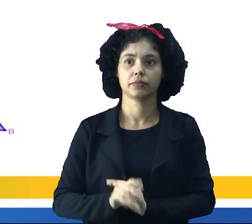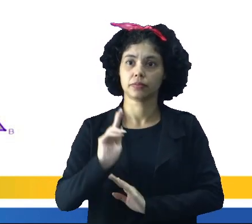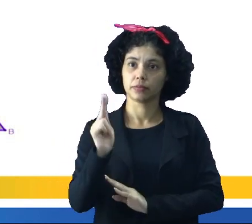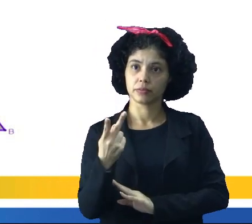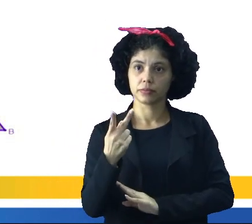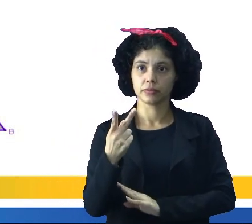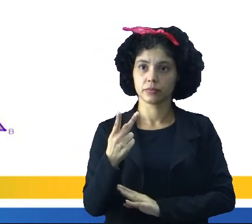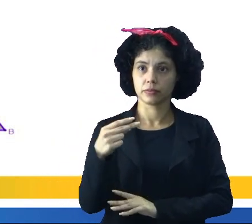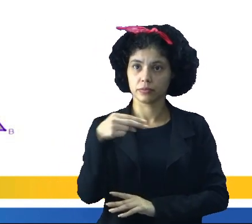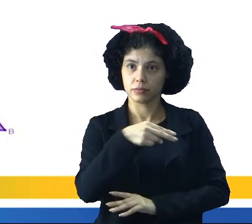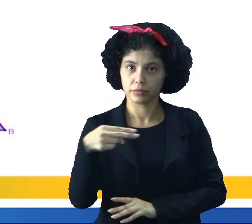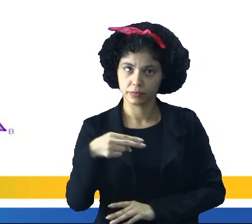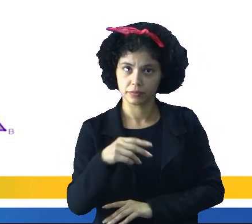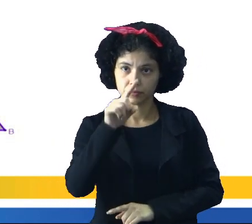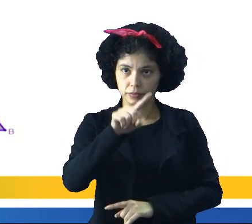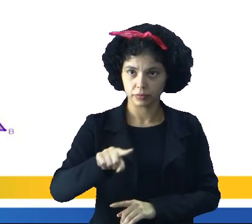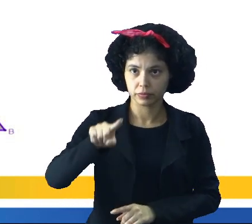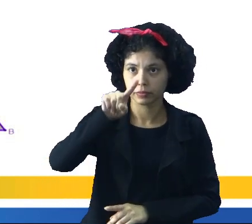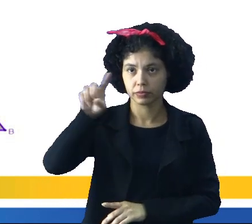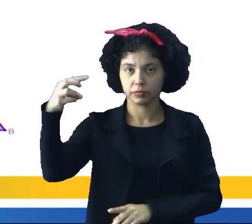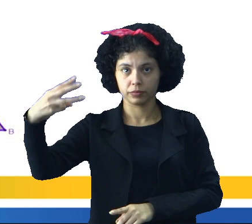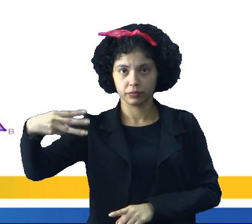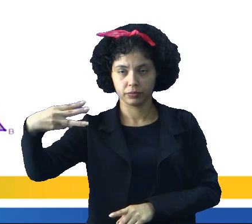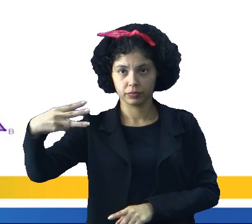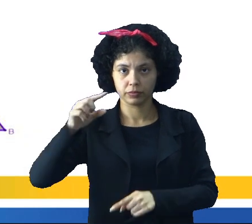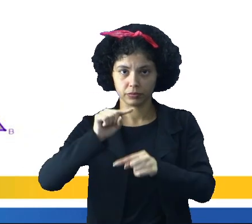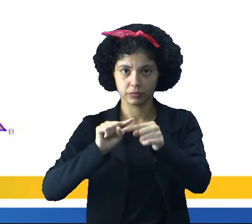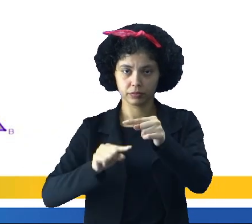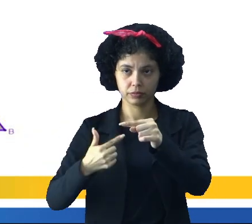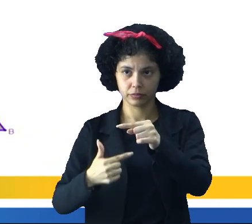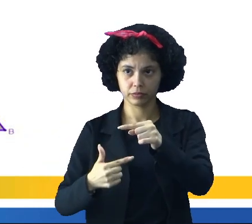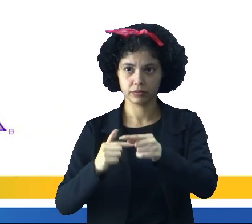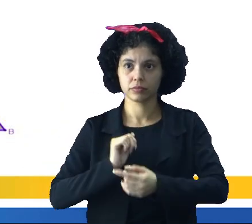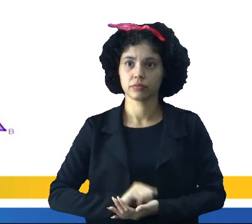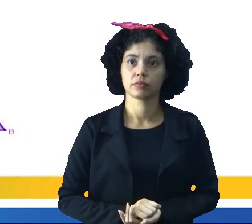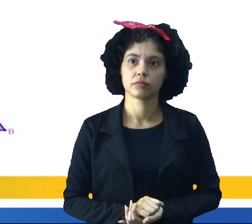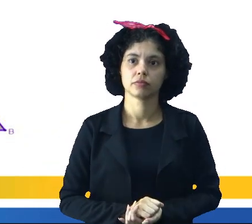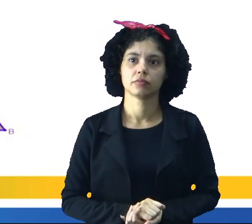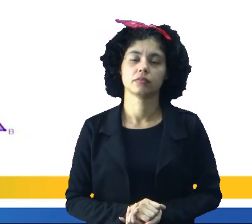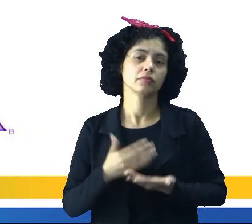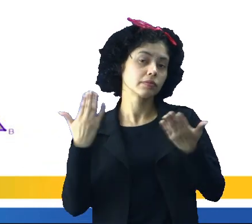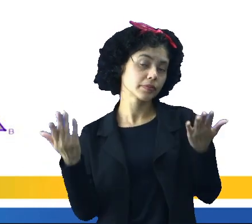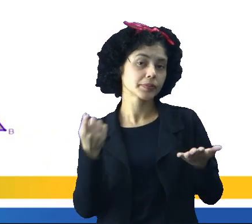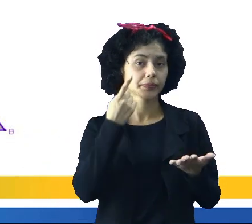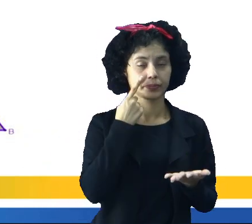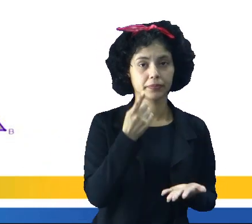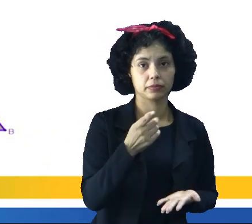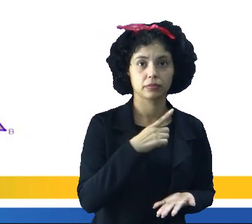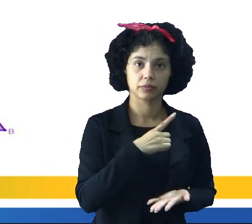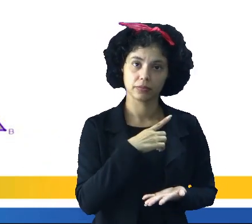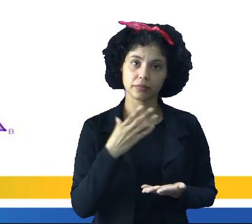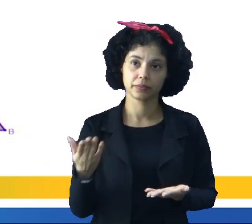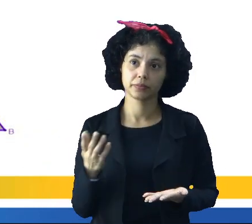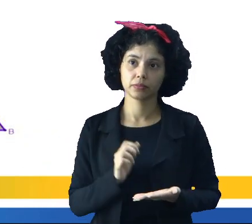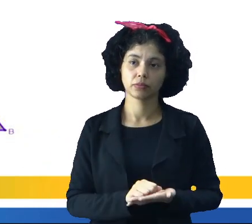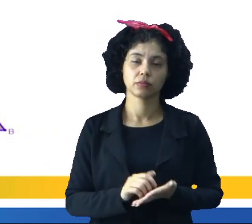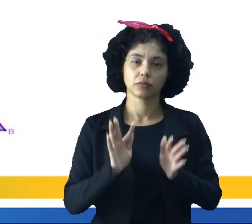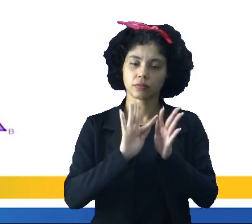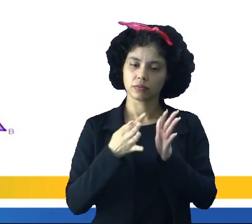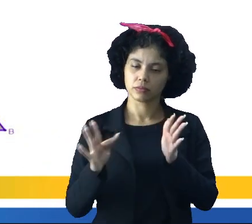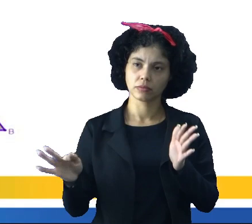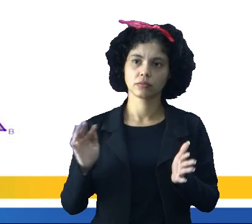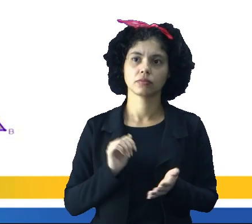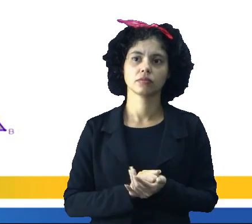H, altura, tá? E raiz de 3 sobre 2. Então aí nós temos aí uma